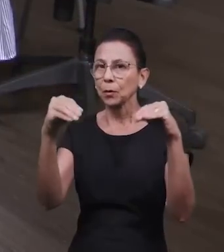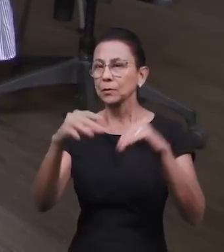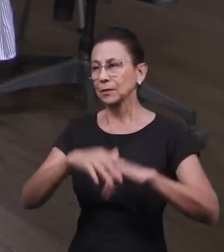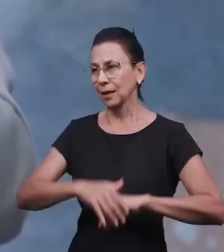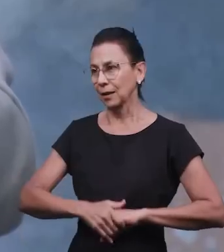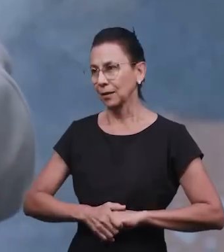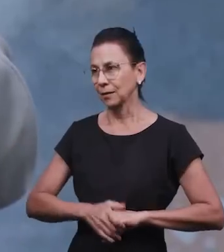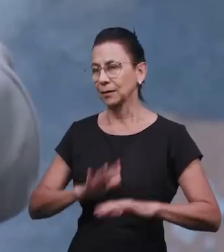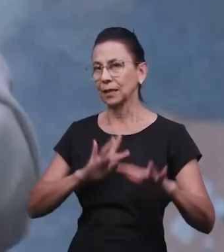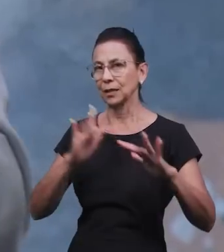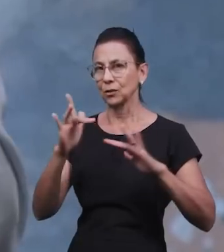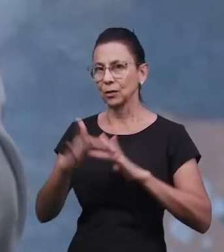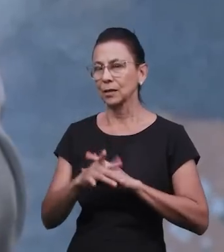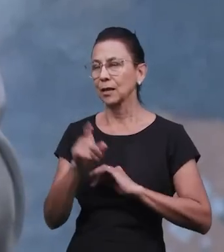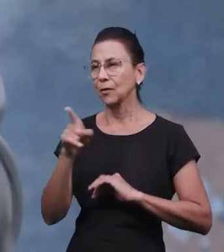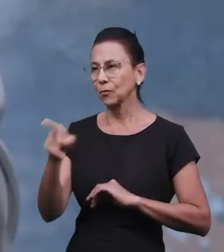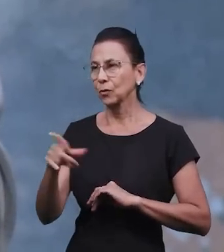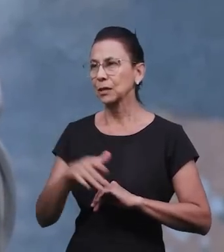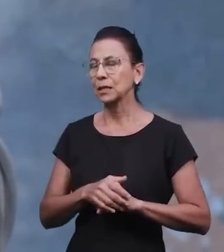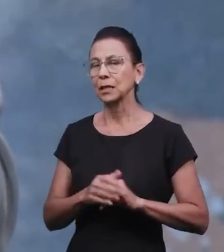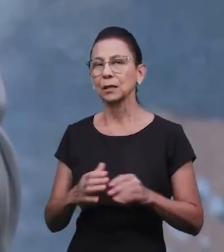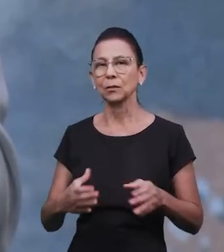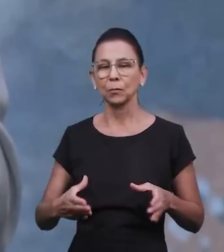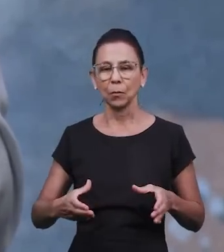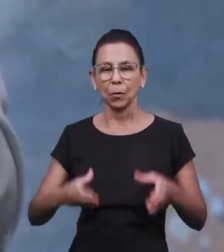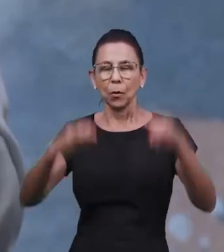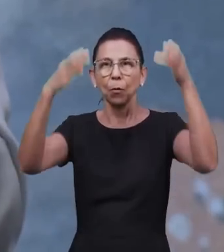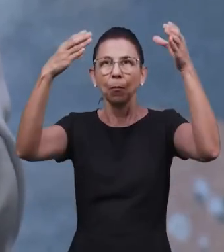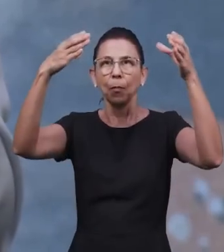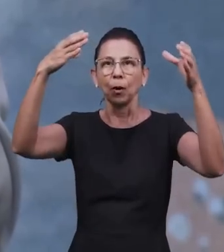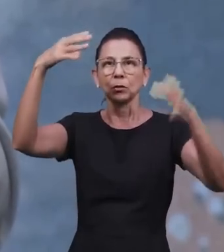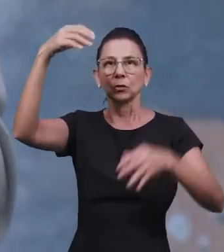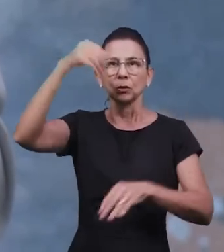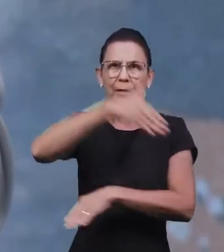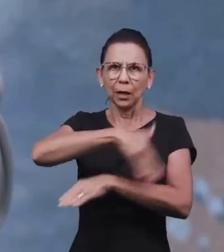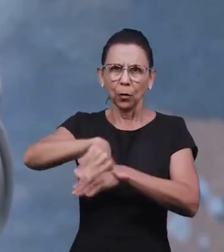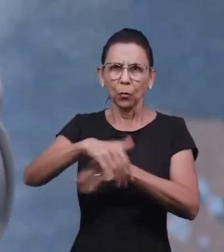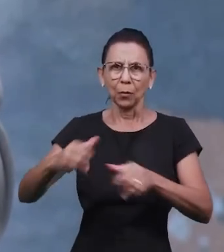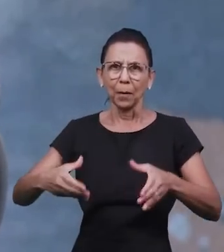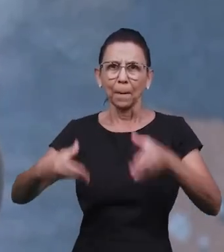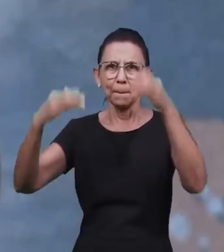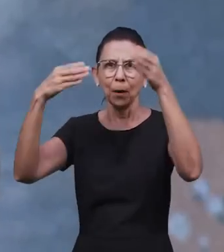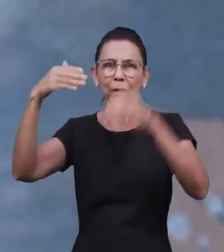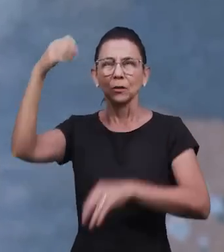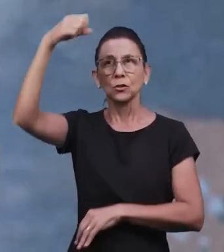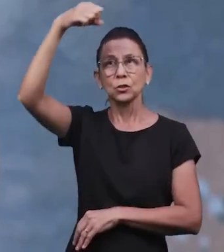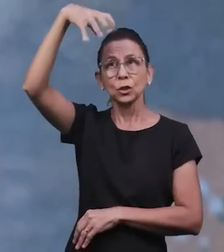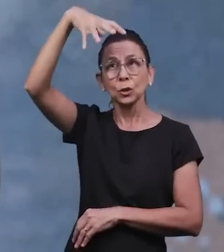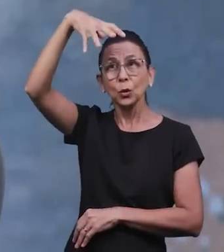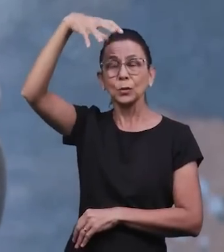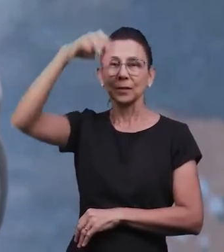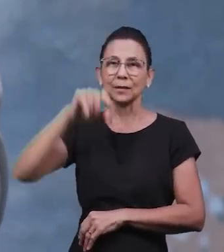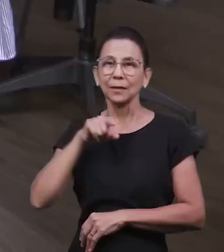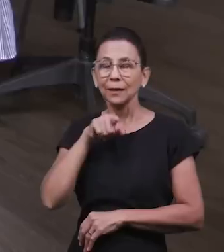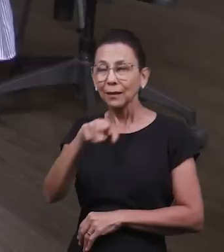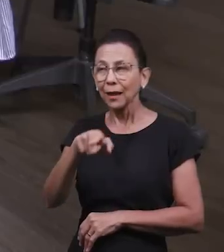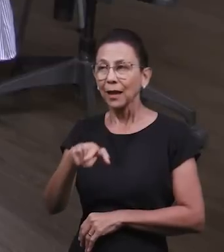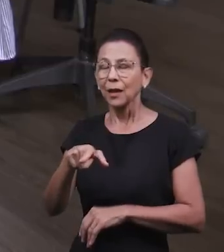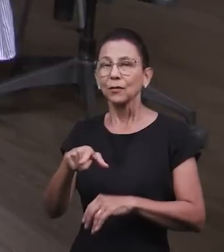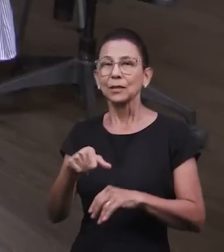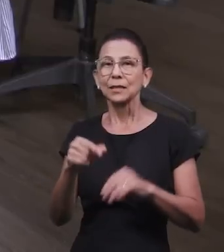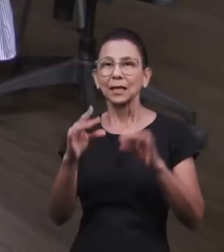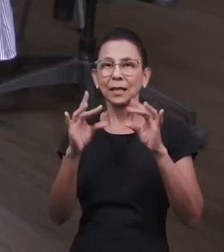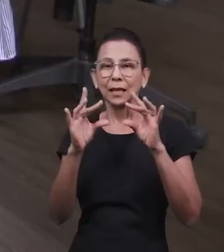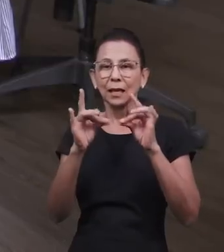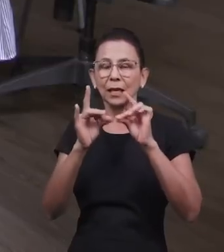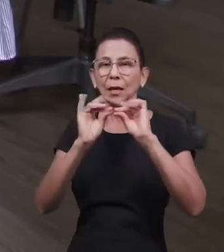Claro que não. Então por que você vai colocar na rede social? Porque o que vai acontecer é uma visualização que você não tem controle sobre ela. É a